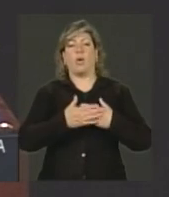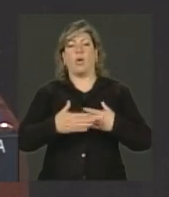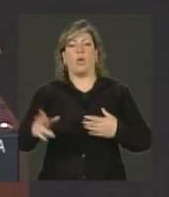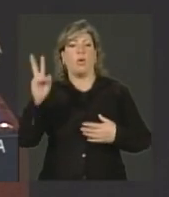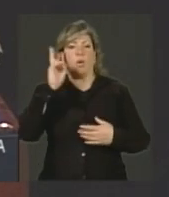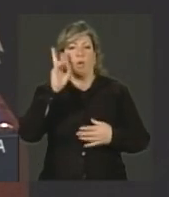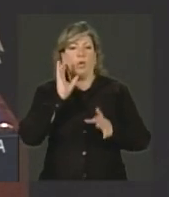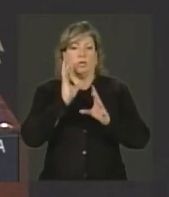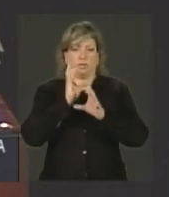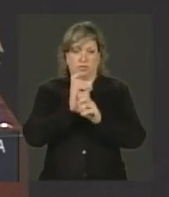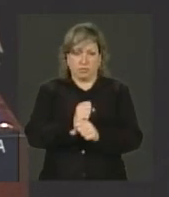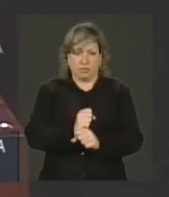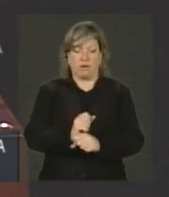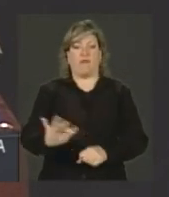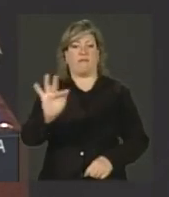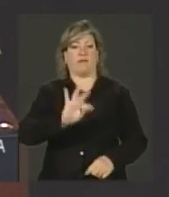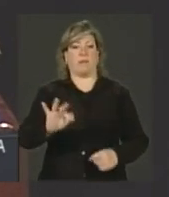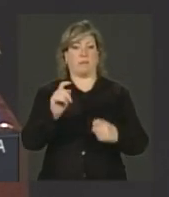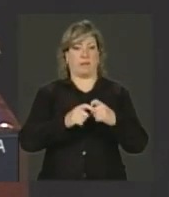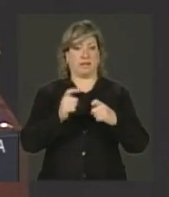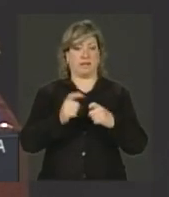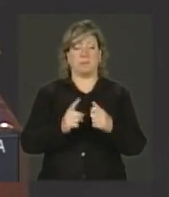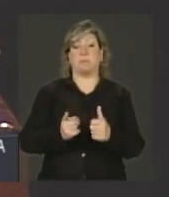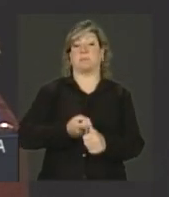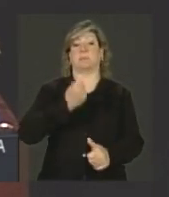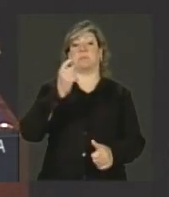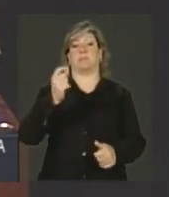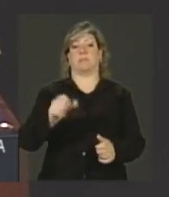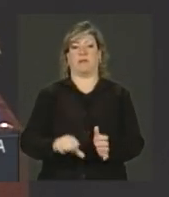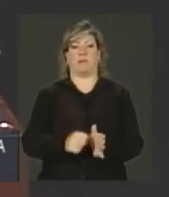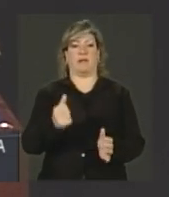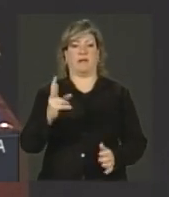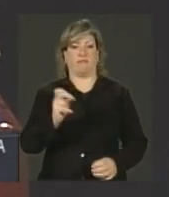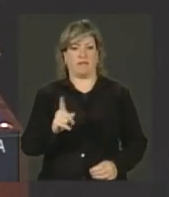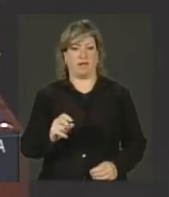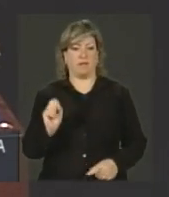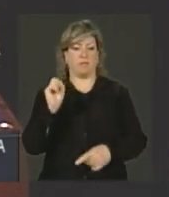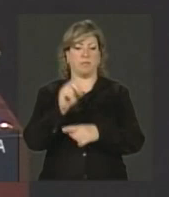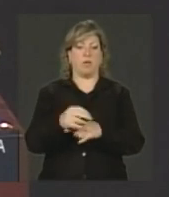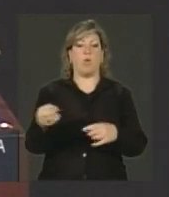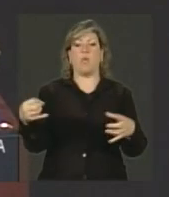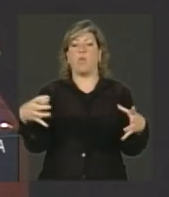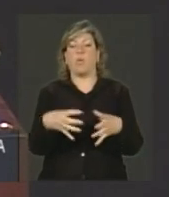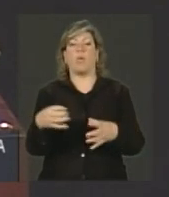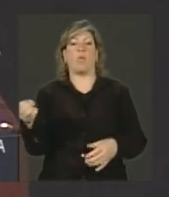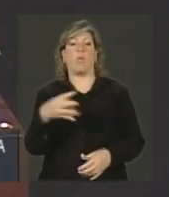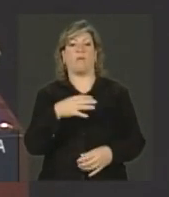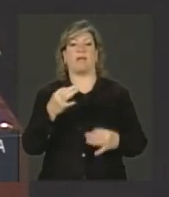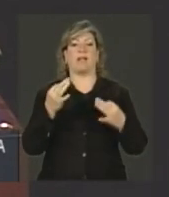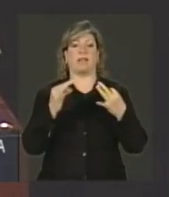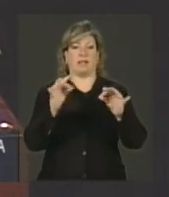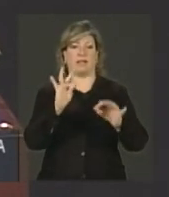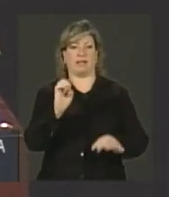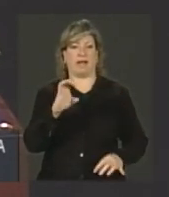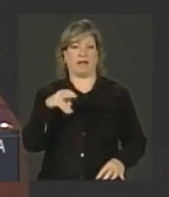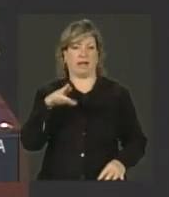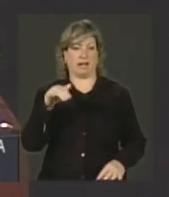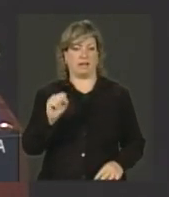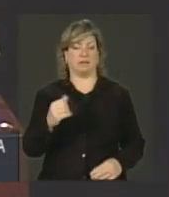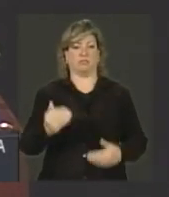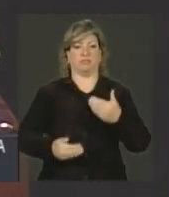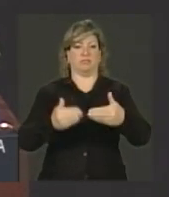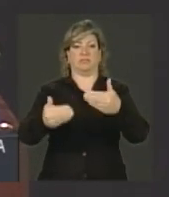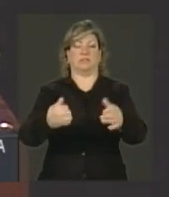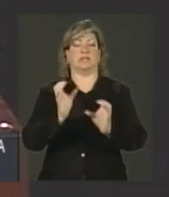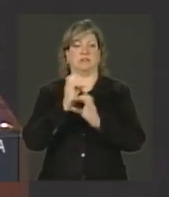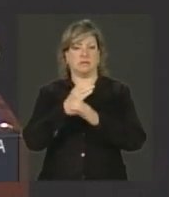história, a Faculdade de Medicina foi pioneira na implantação de novas técnicas, que representaram avanços